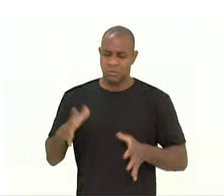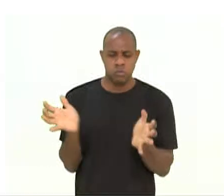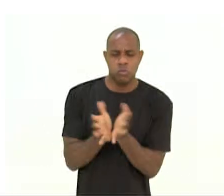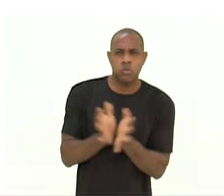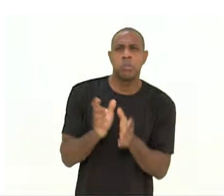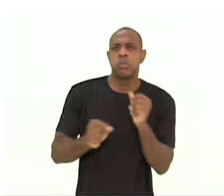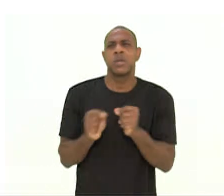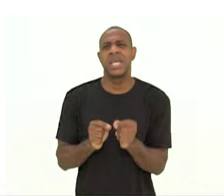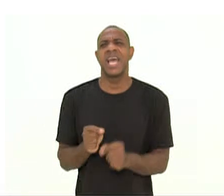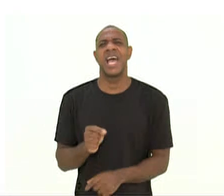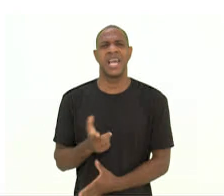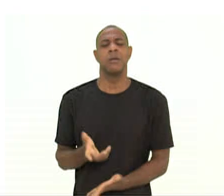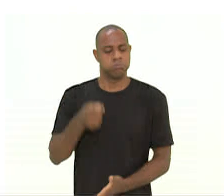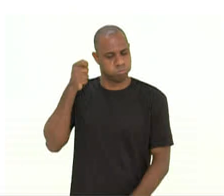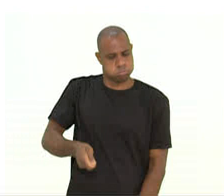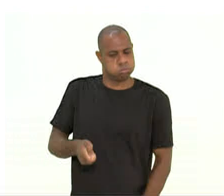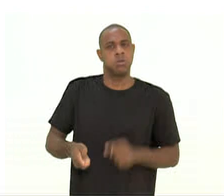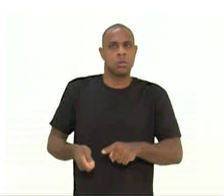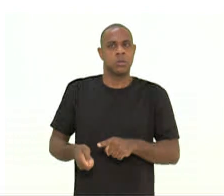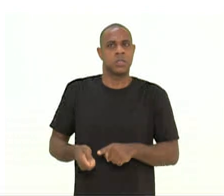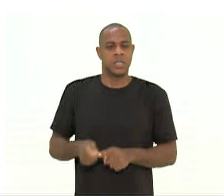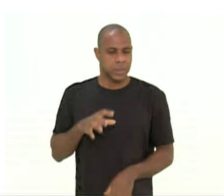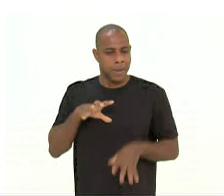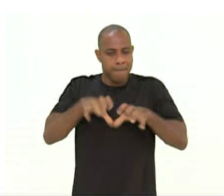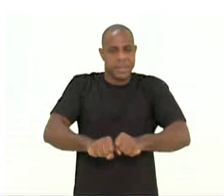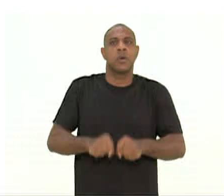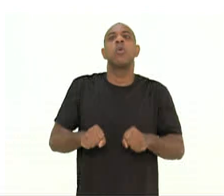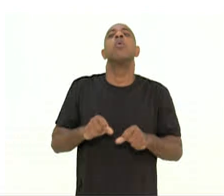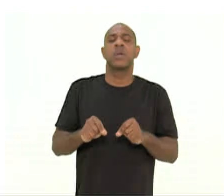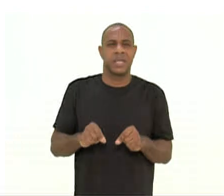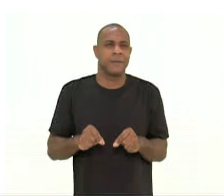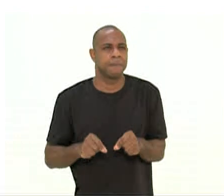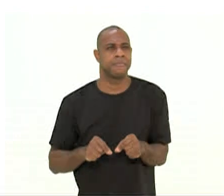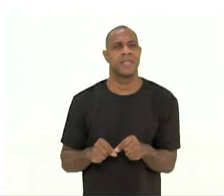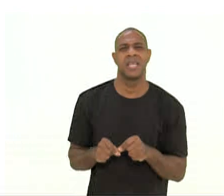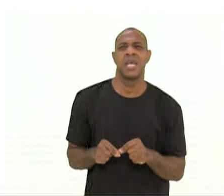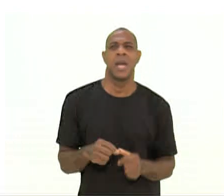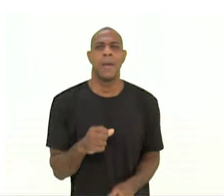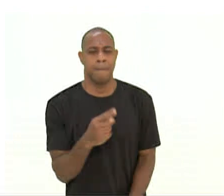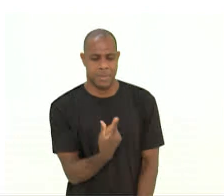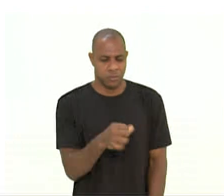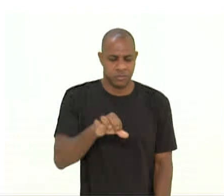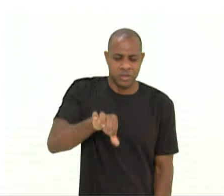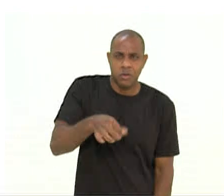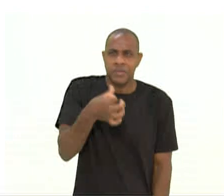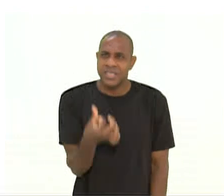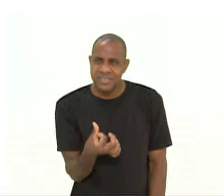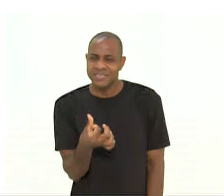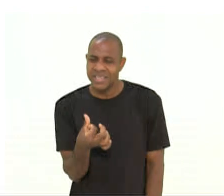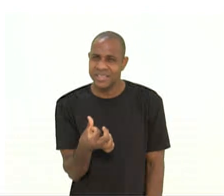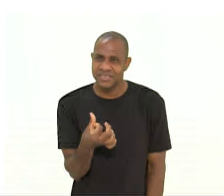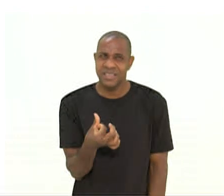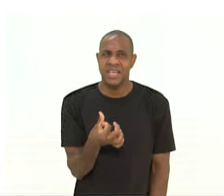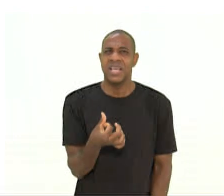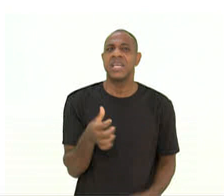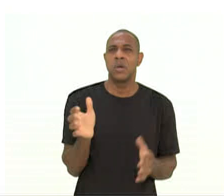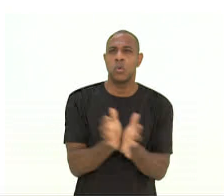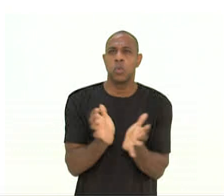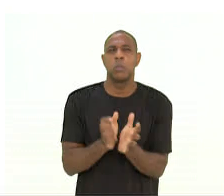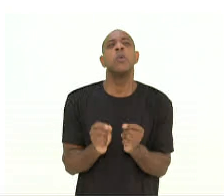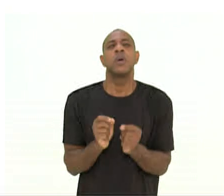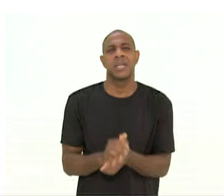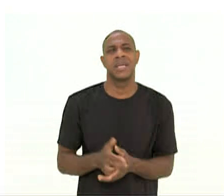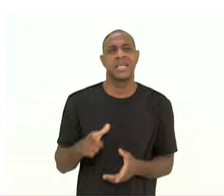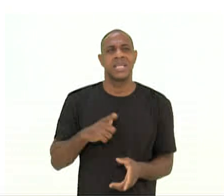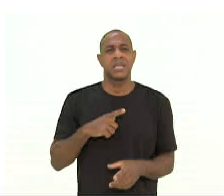extremo religioso que tomou o governo no Afeganistão em 1996 e saiu em 2001 e que se